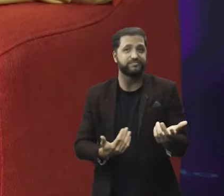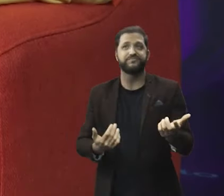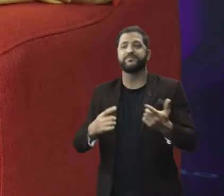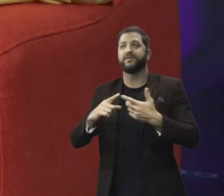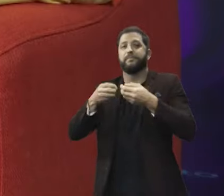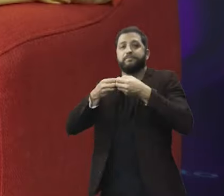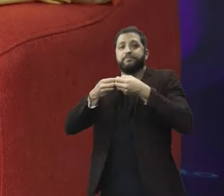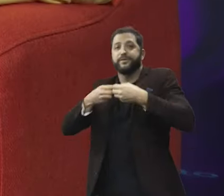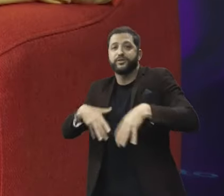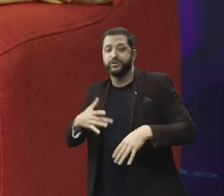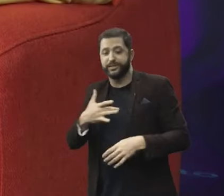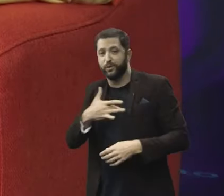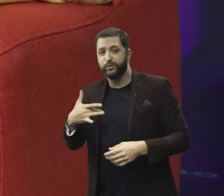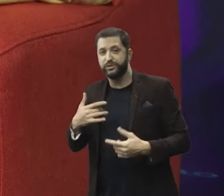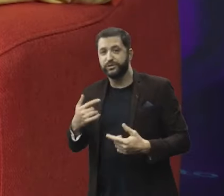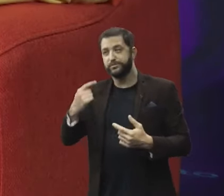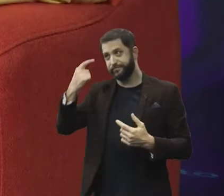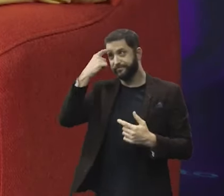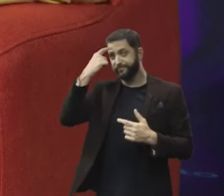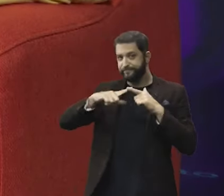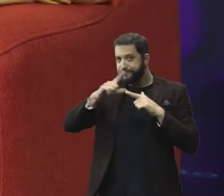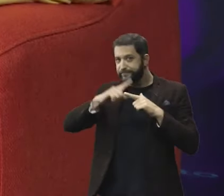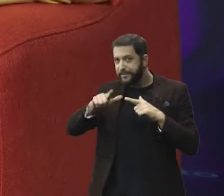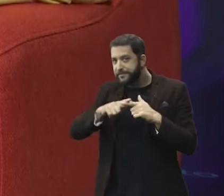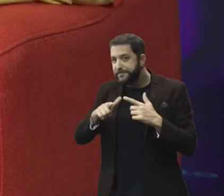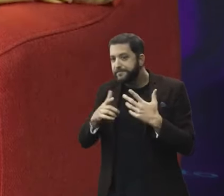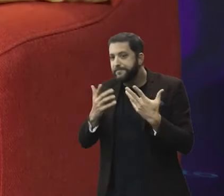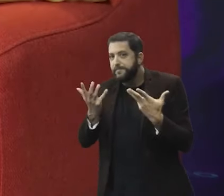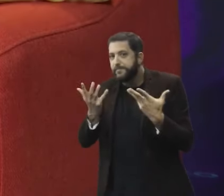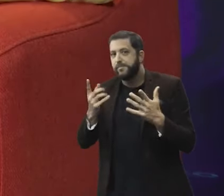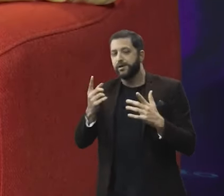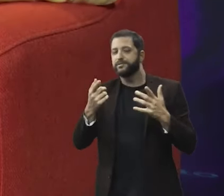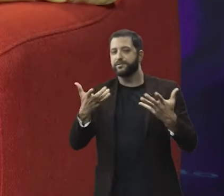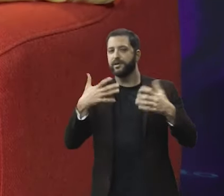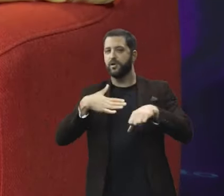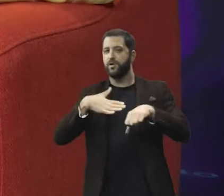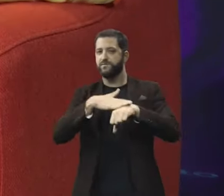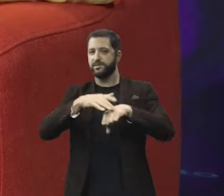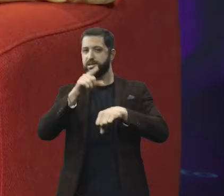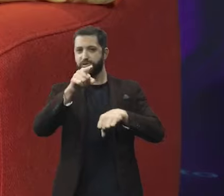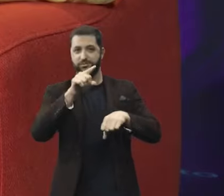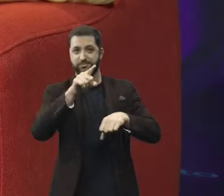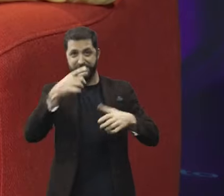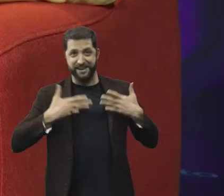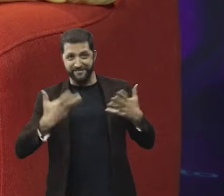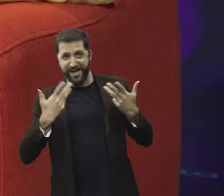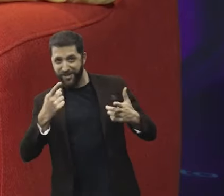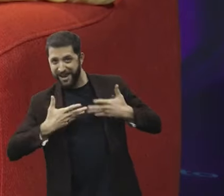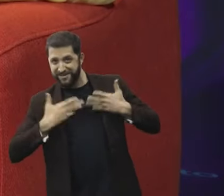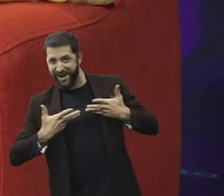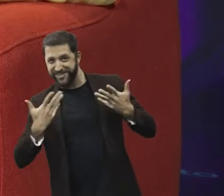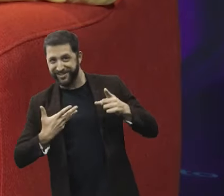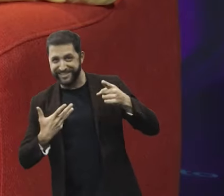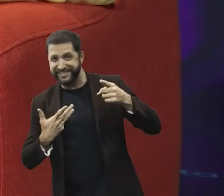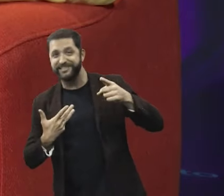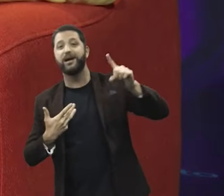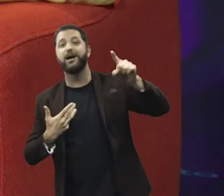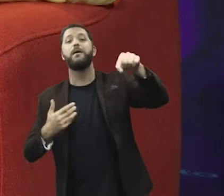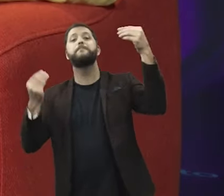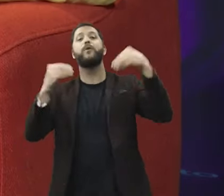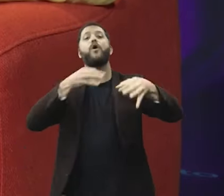paraa nossa saúde mental E é isso que eu quero conversar com você então tá todo mundo animado você você tá super animado vai escrevendo aqui eu tô muito